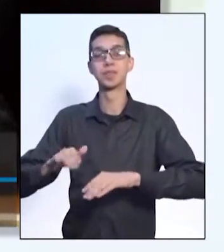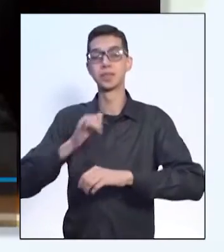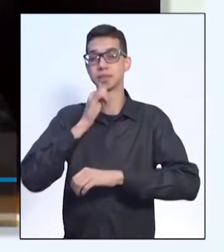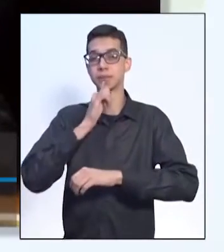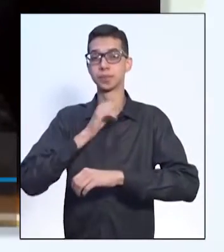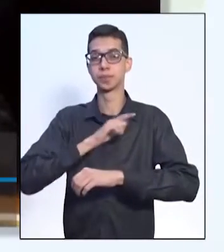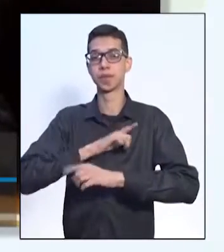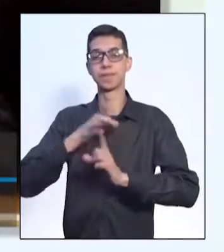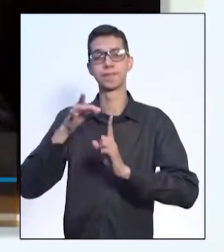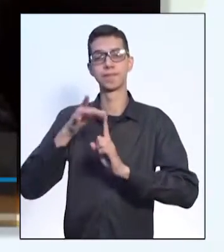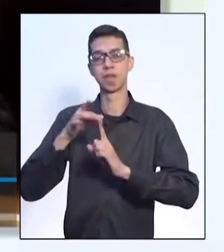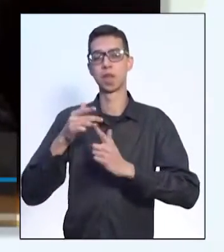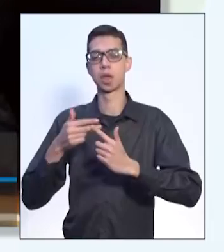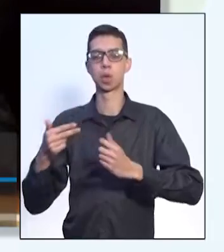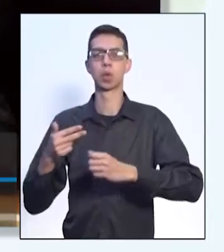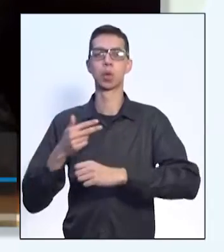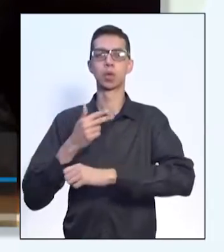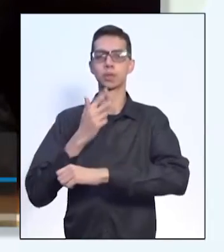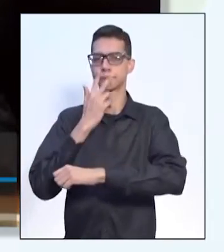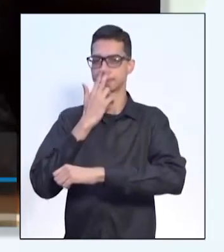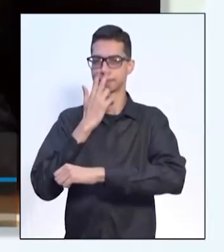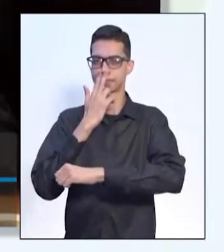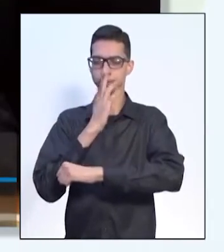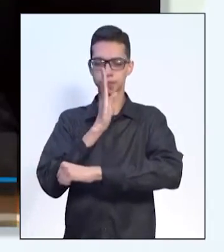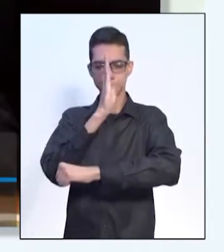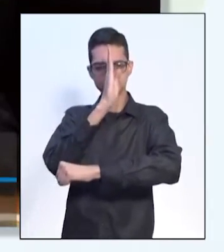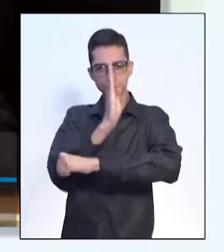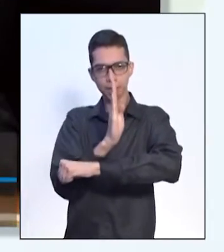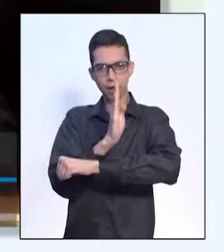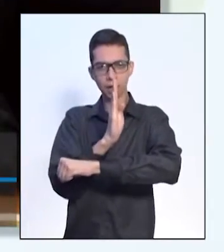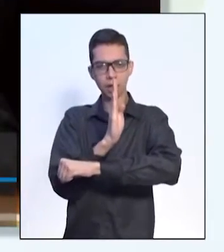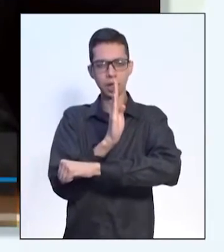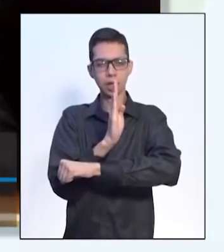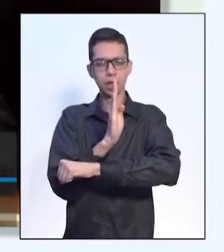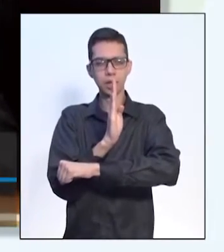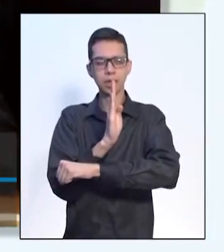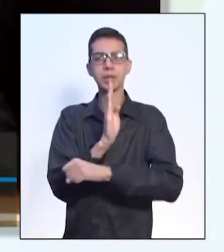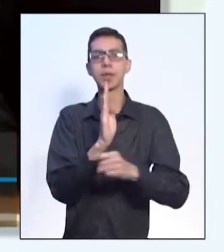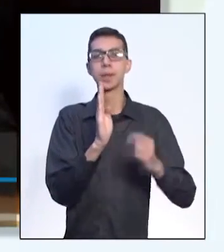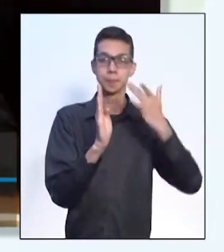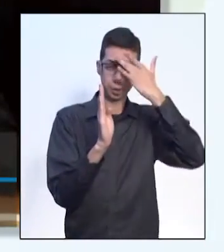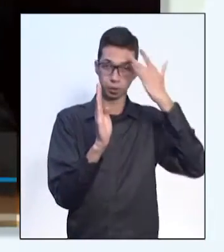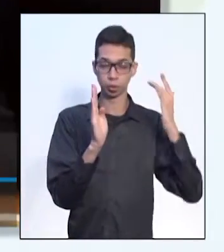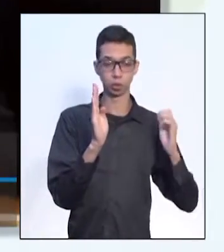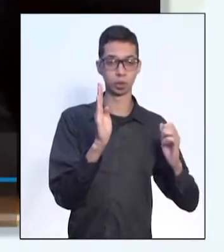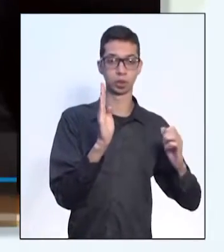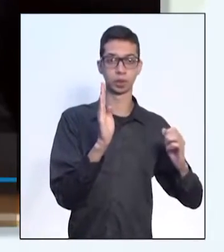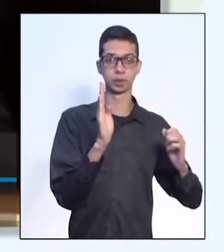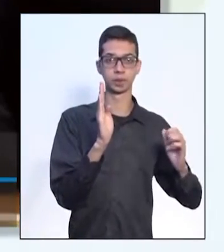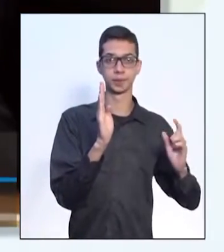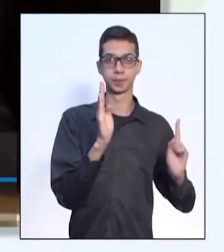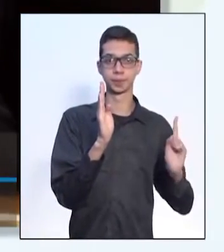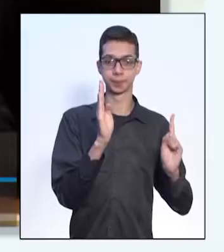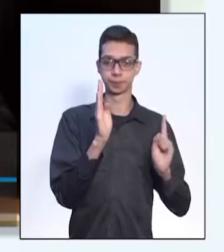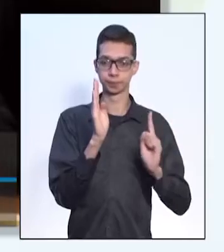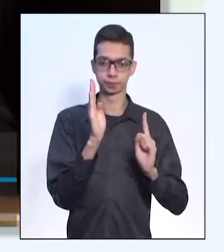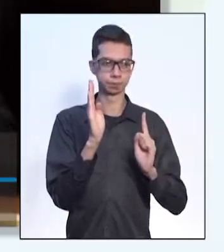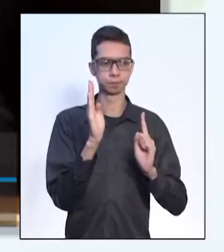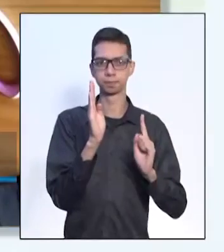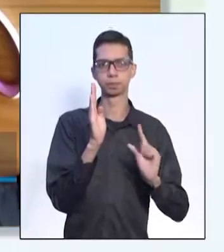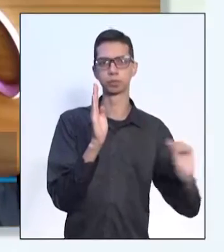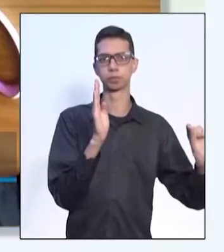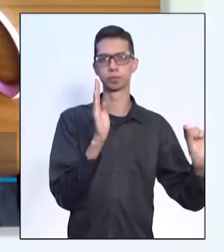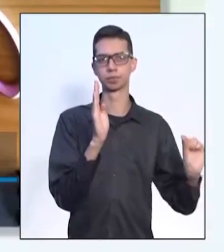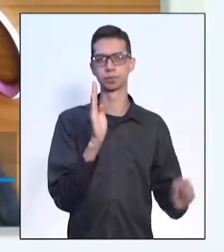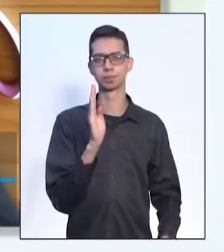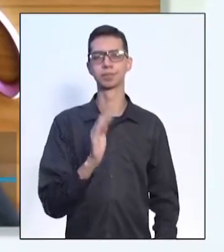as pessoas. Poxa vida, né? Onde que está a questão da cidade acolhedora, desse ambiente em que as pessoas podem circular e que elas querem circular e estar